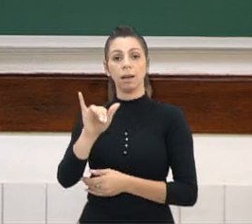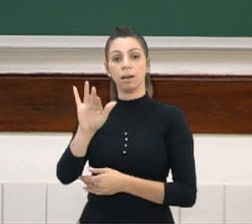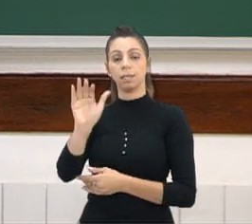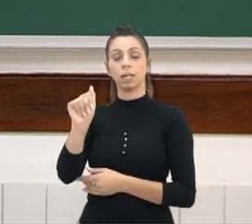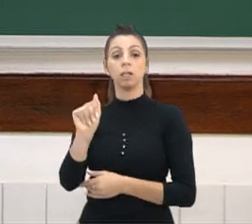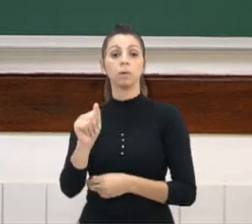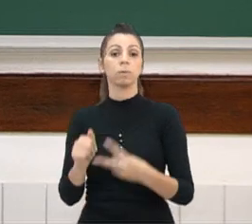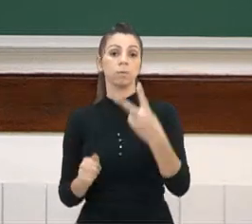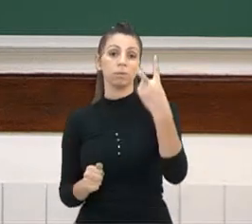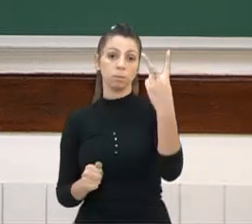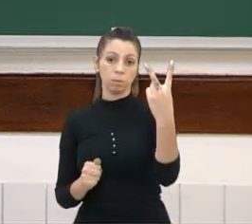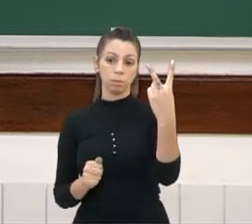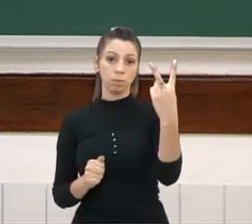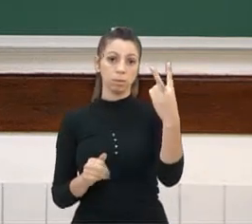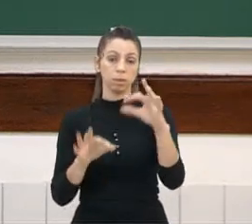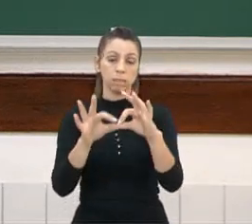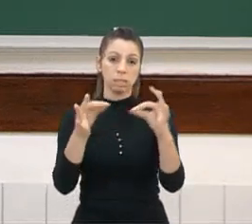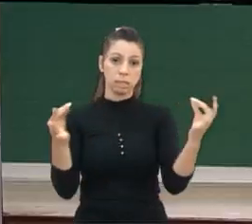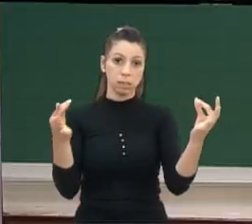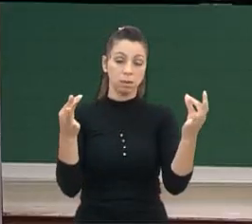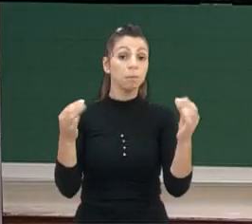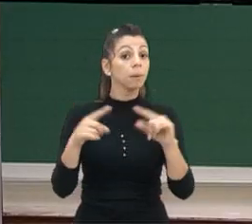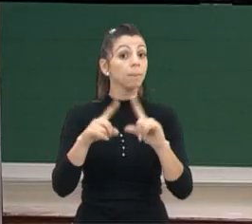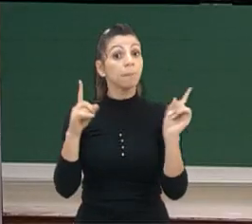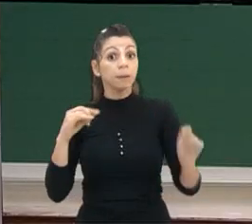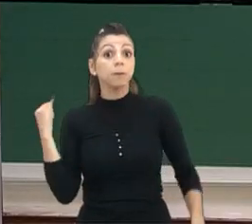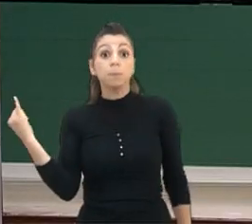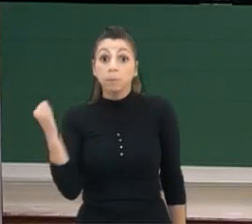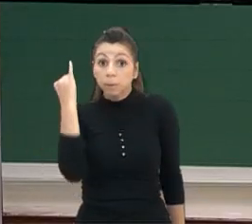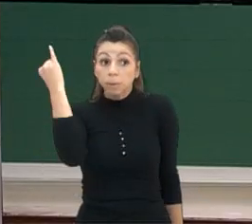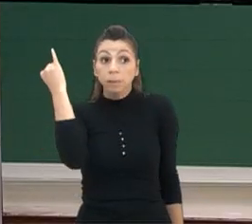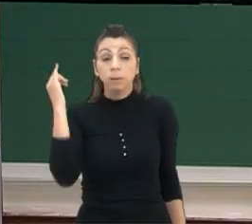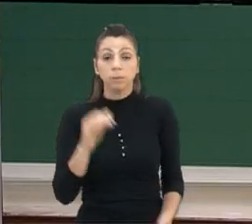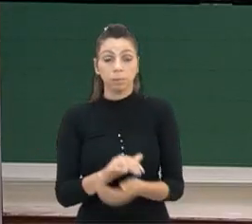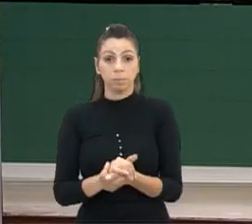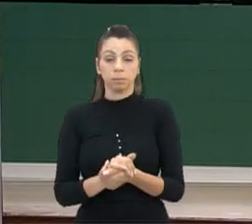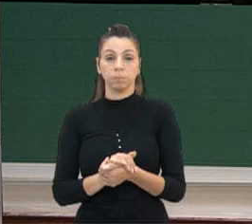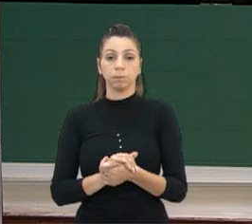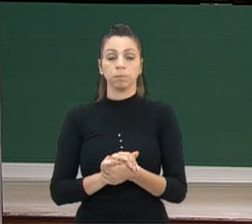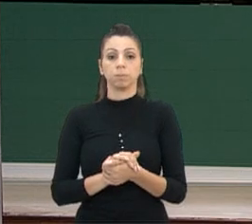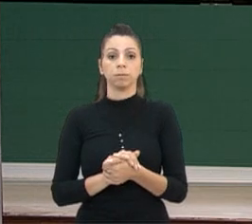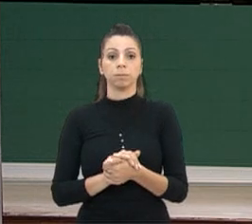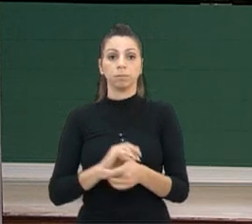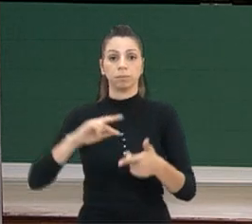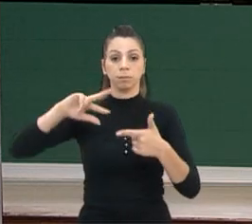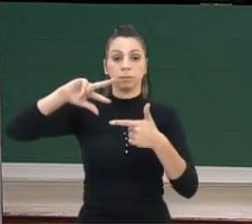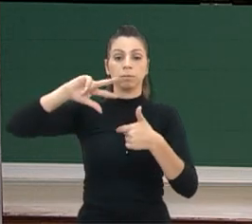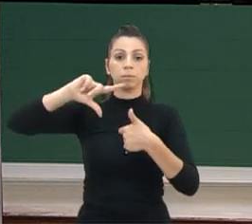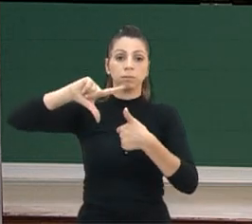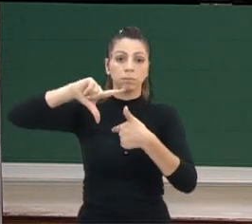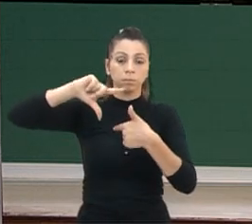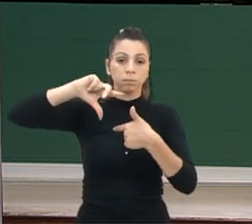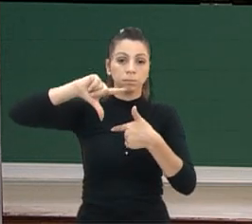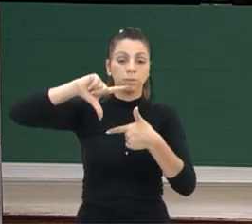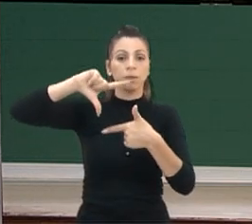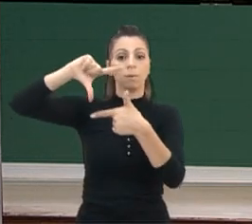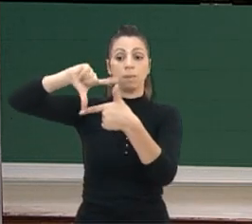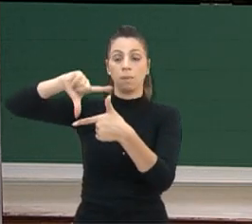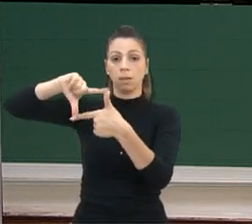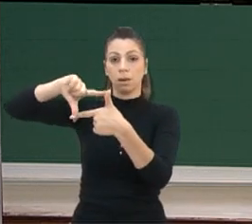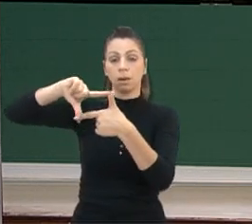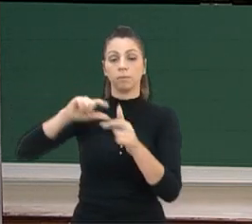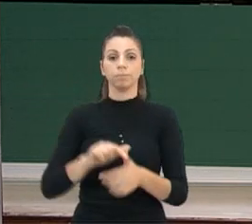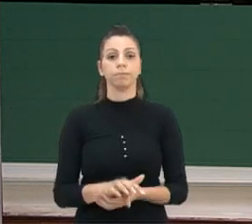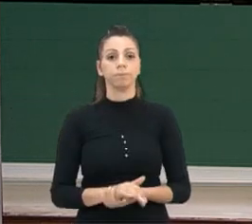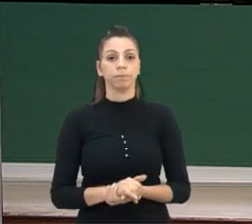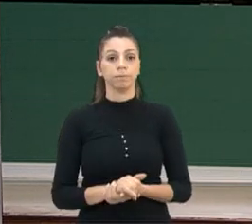simples e bem importantes também, que é a área do quadrado, que é lado vezes lado,